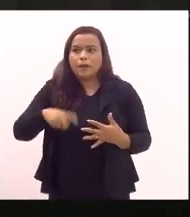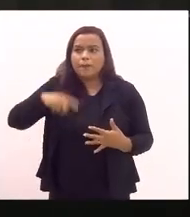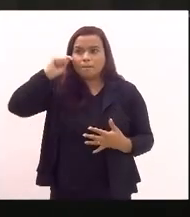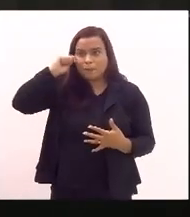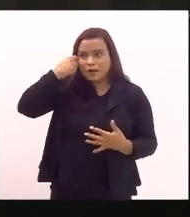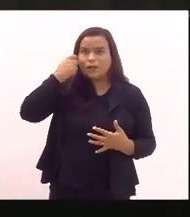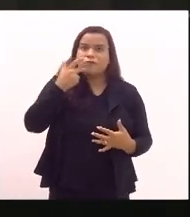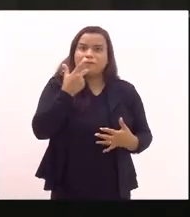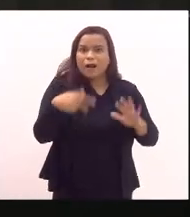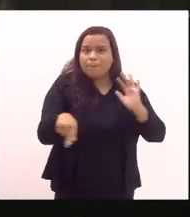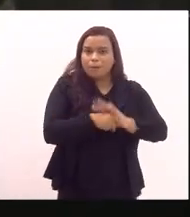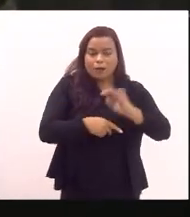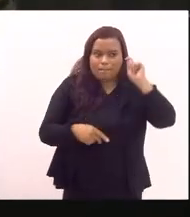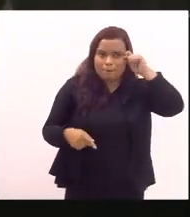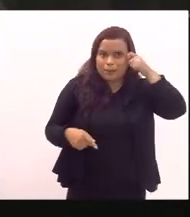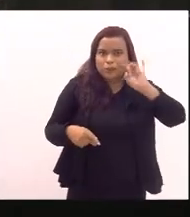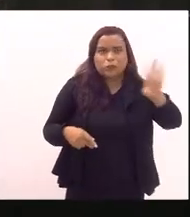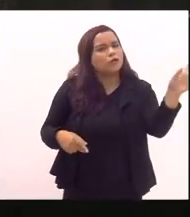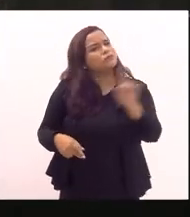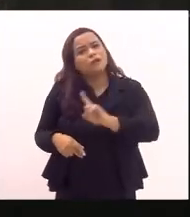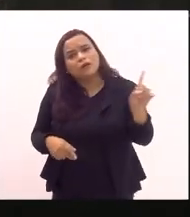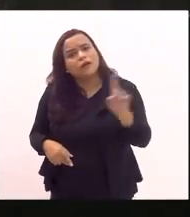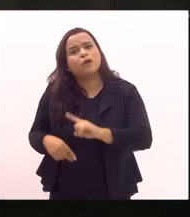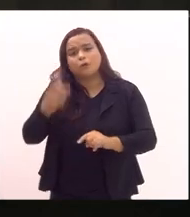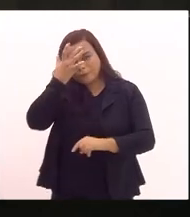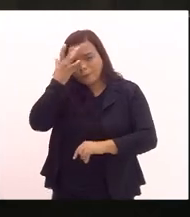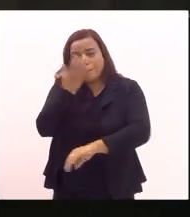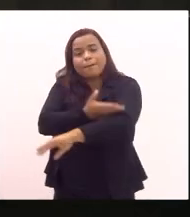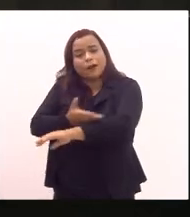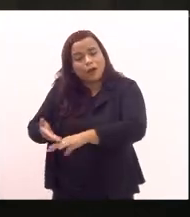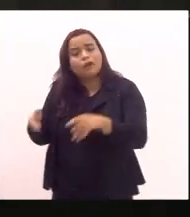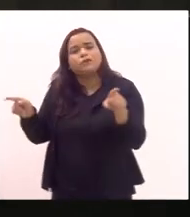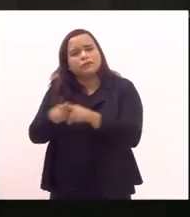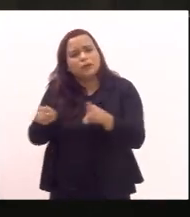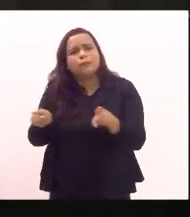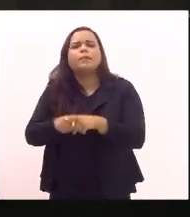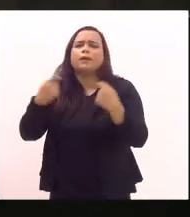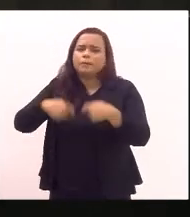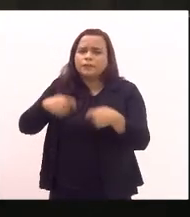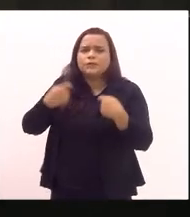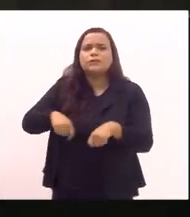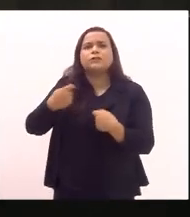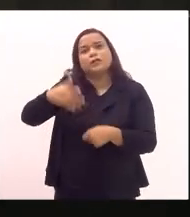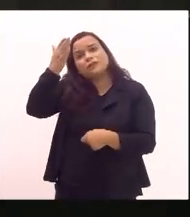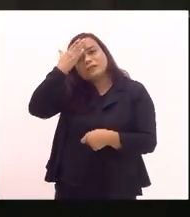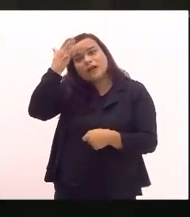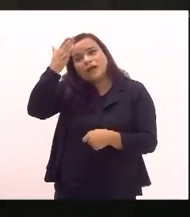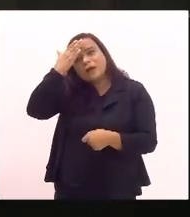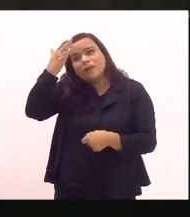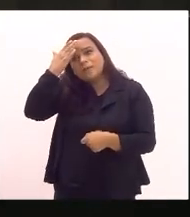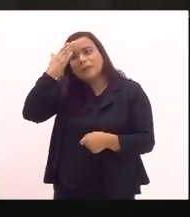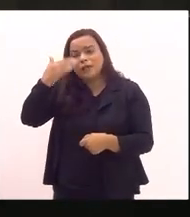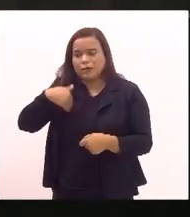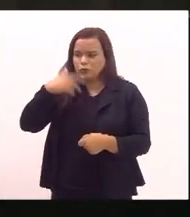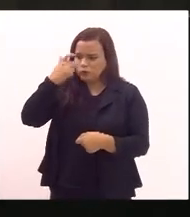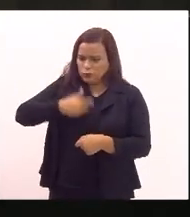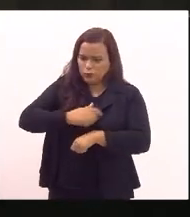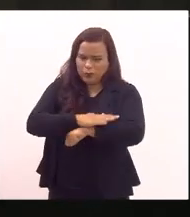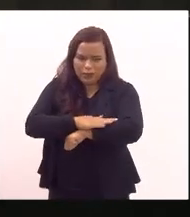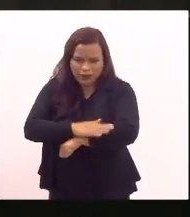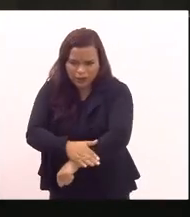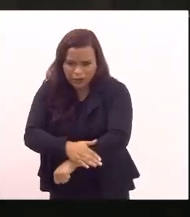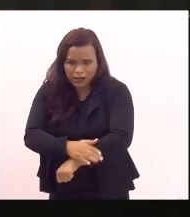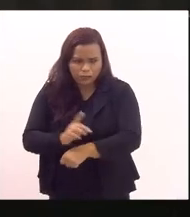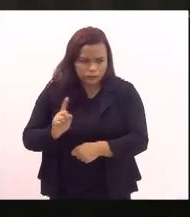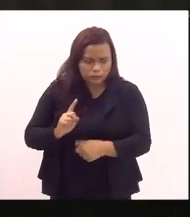fala de preto não cada vez mais pessoas brancas precisão se reconhecer racistas Por que